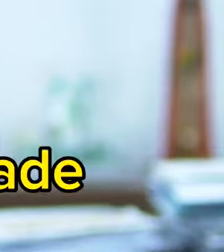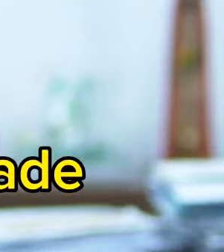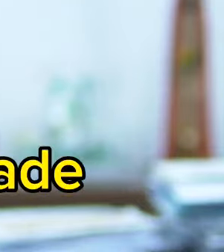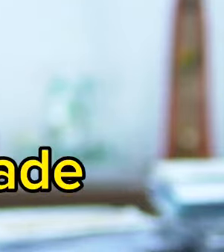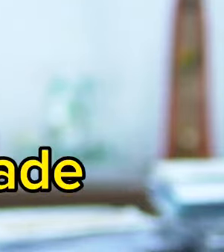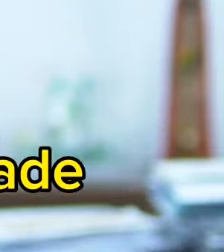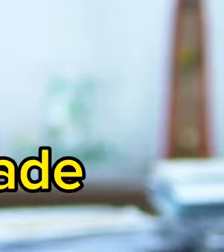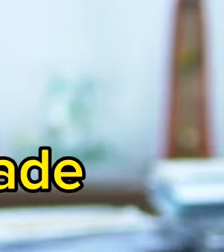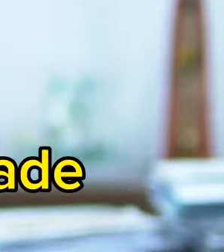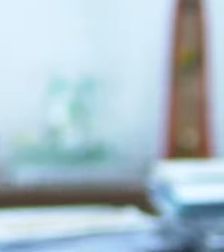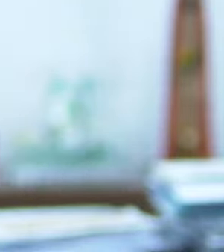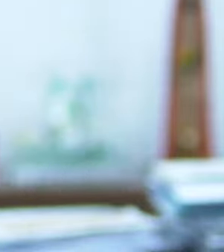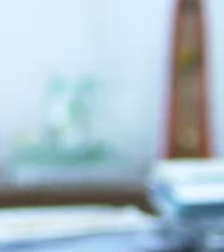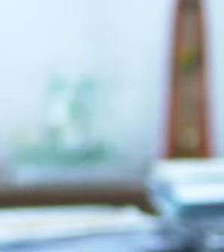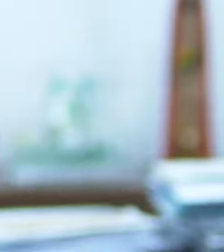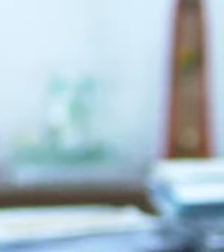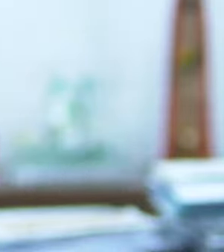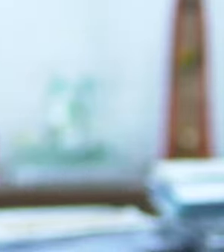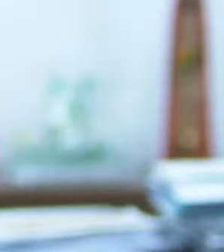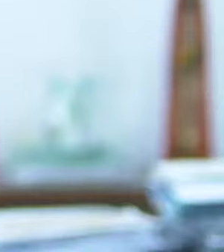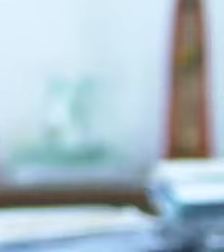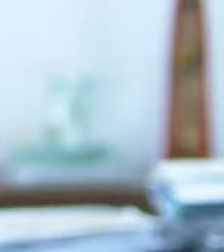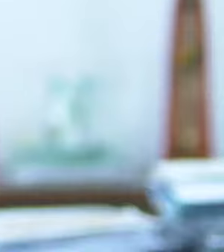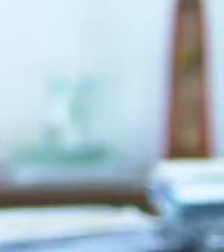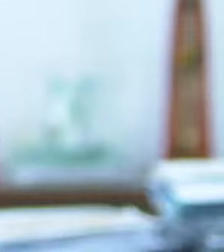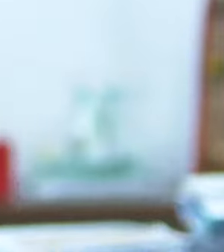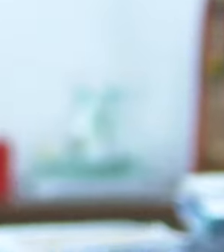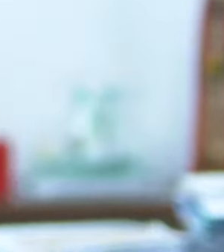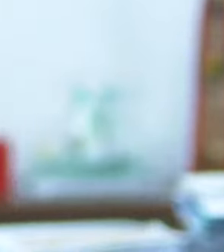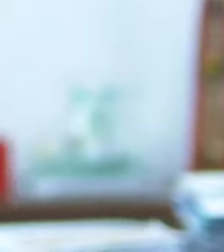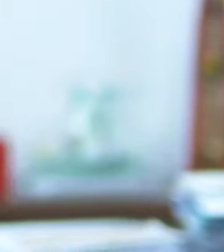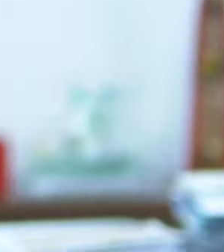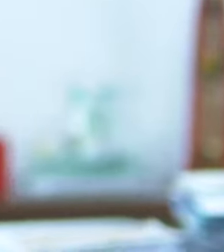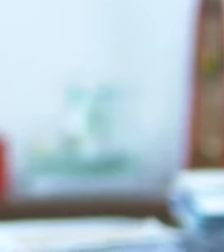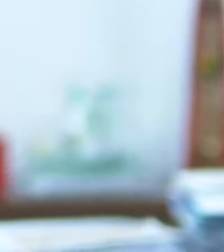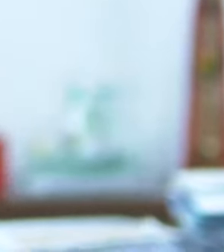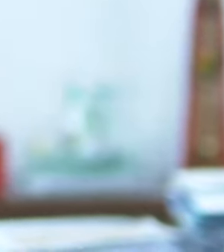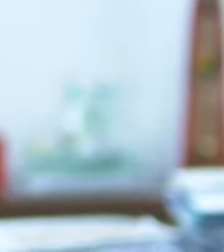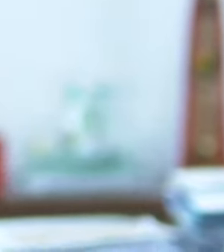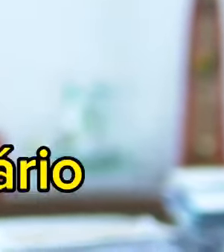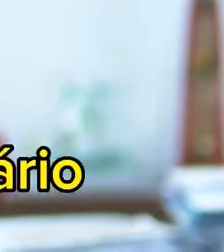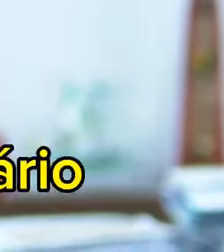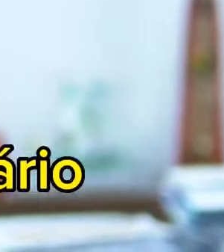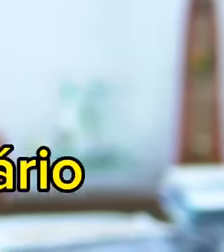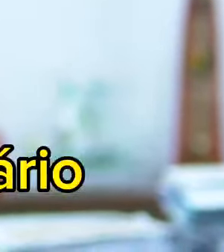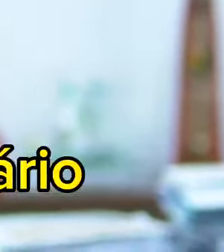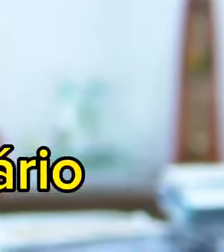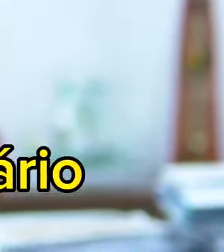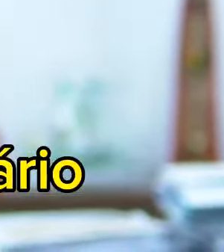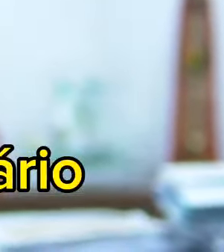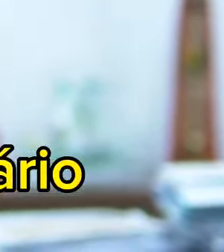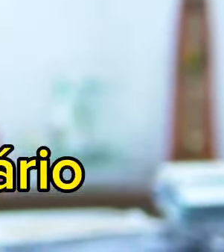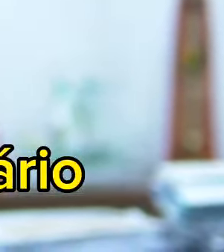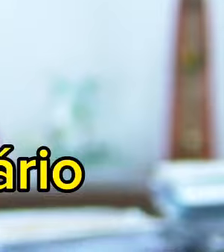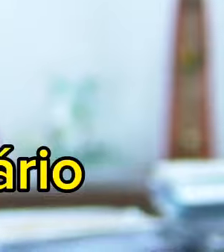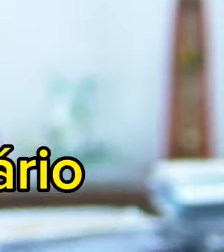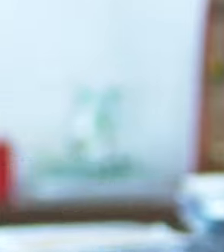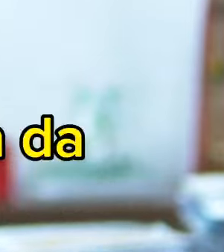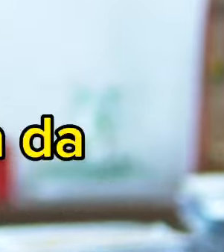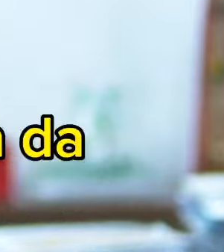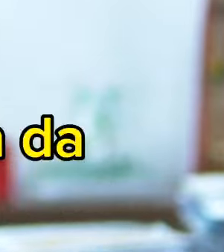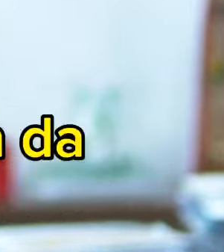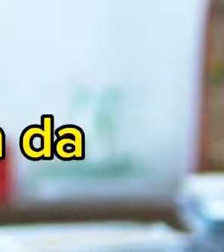para mudar essa realidade, criando programas que contribuem para o aumento e permanência de representatividade feminina no